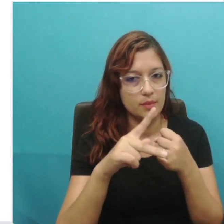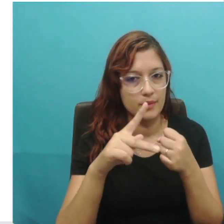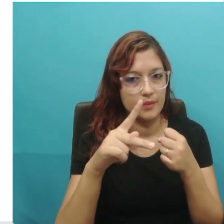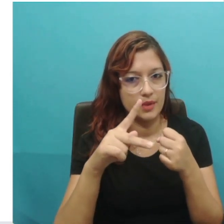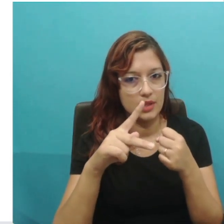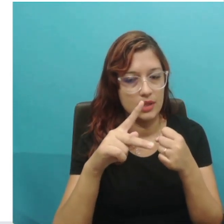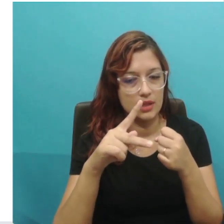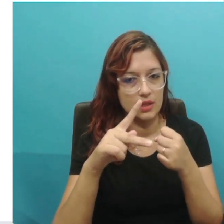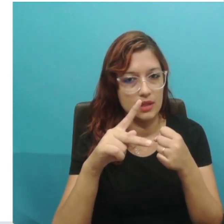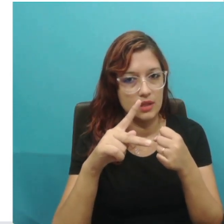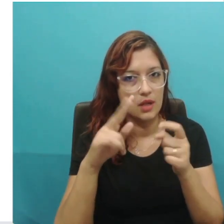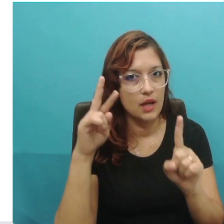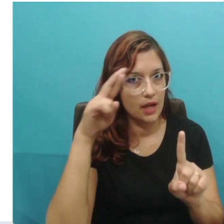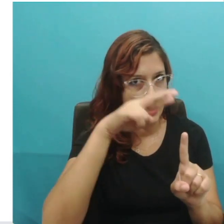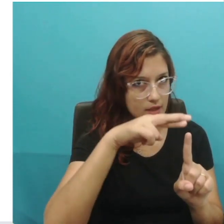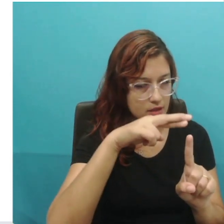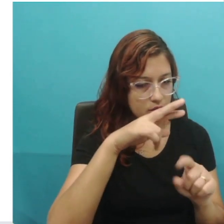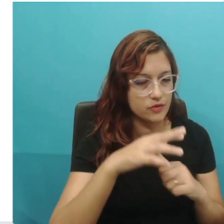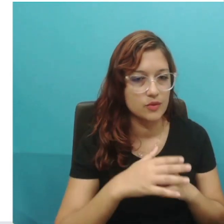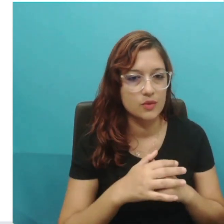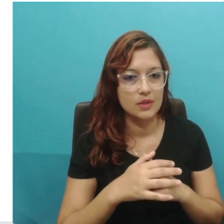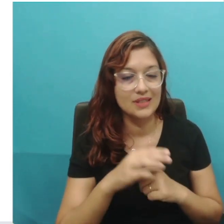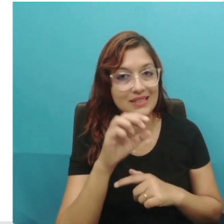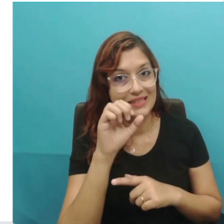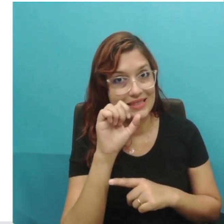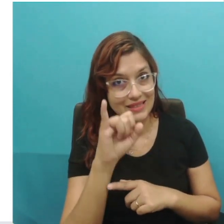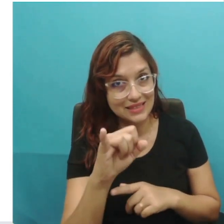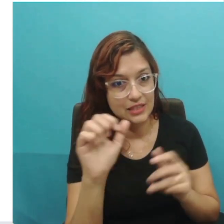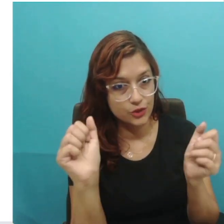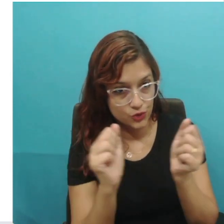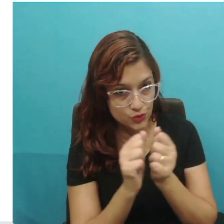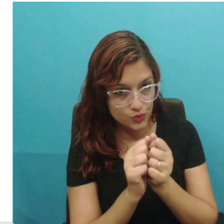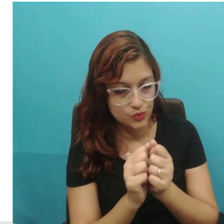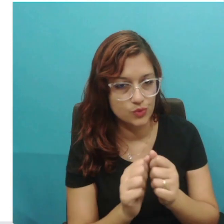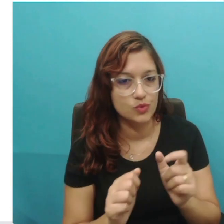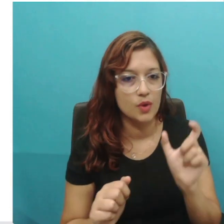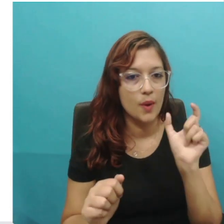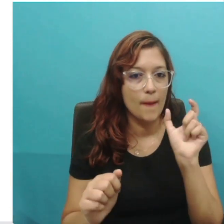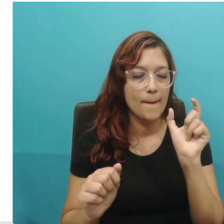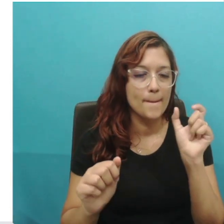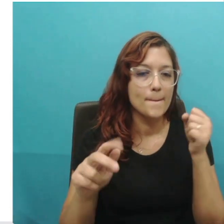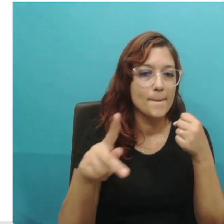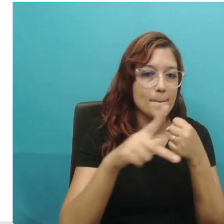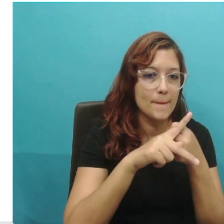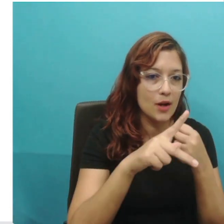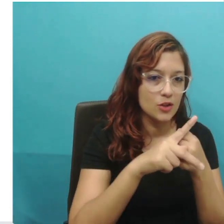Nesse caso, quando ele se trata de um pronome relativo,